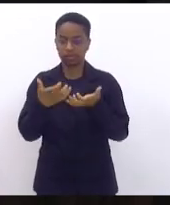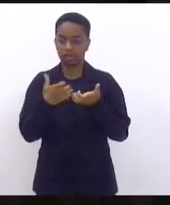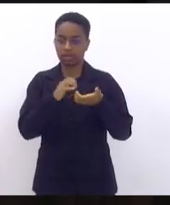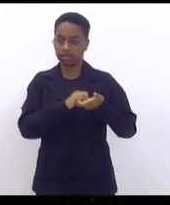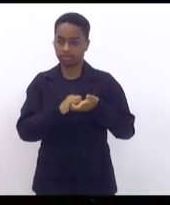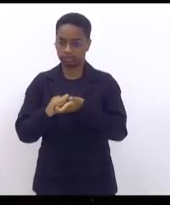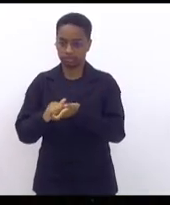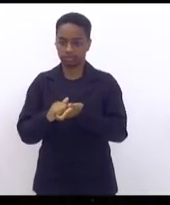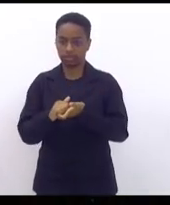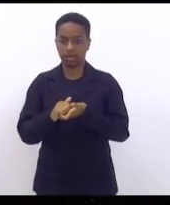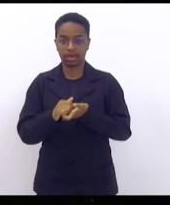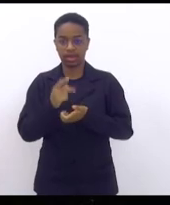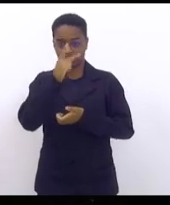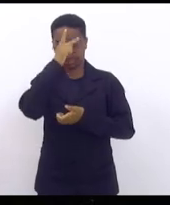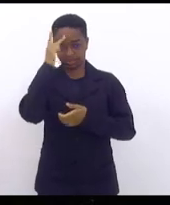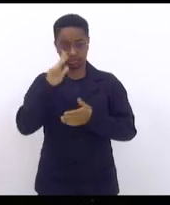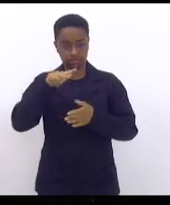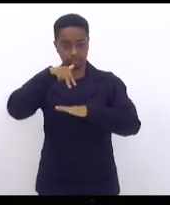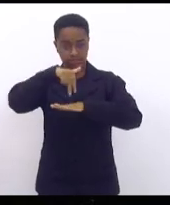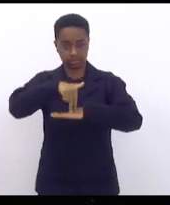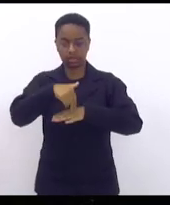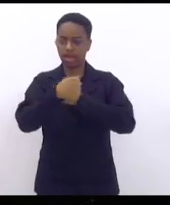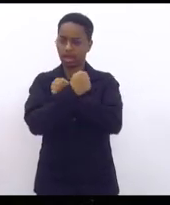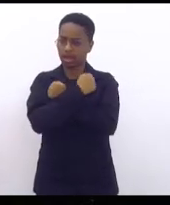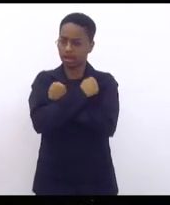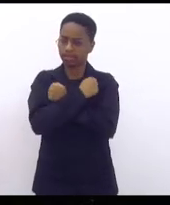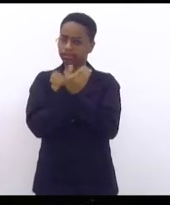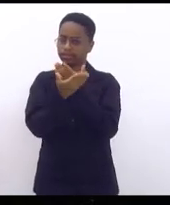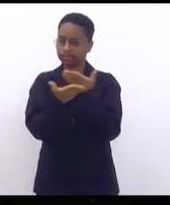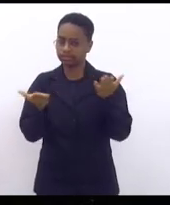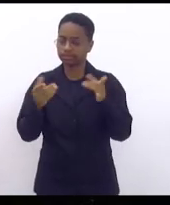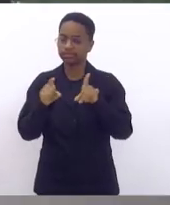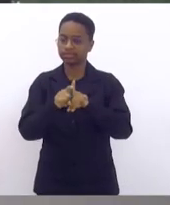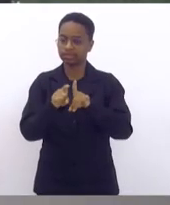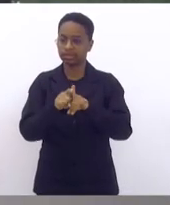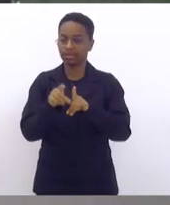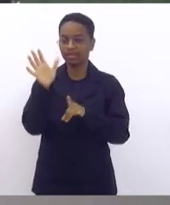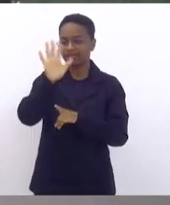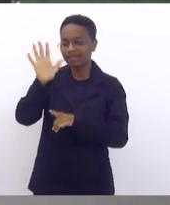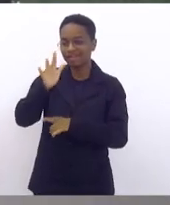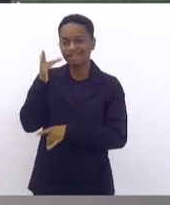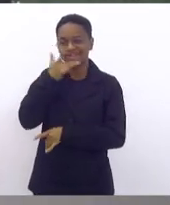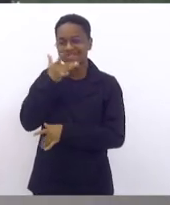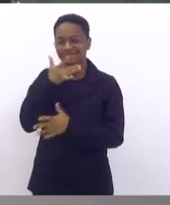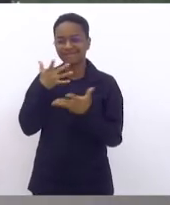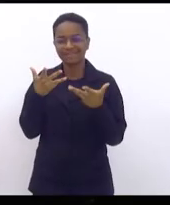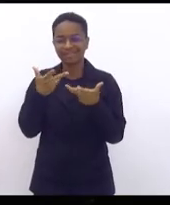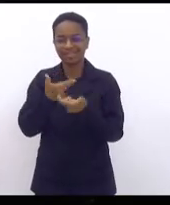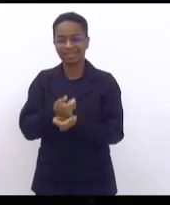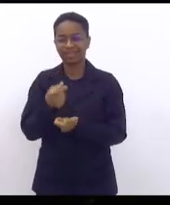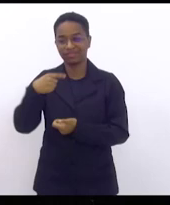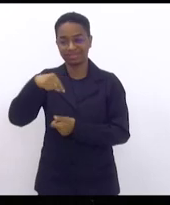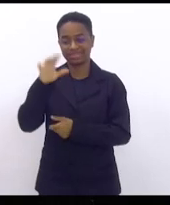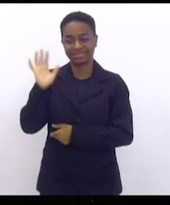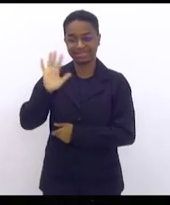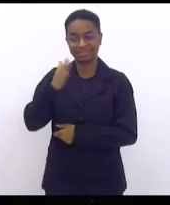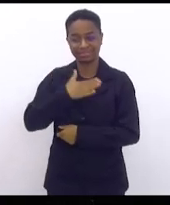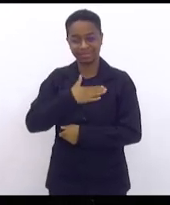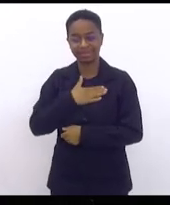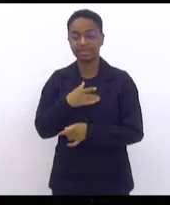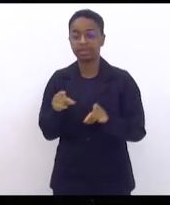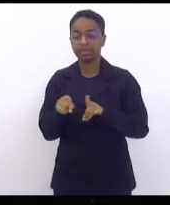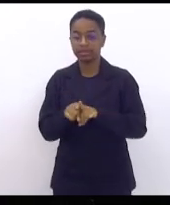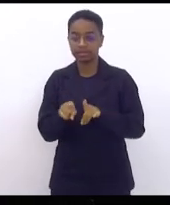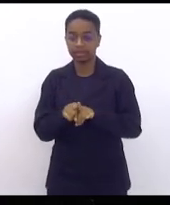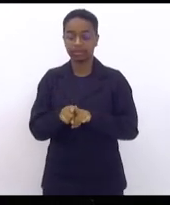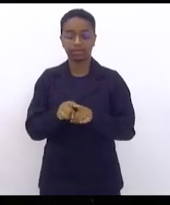saudar as galerias com um abraço muito fraterno, retribuir esse aceno gostoso que eu recebi aqui, saudar a